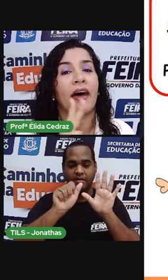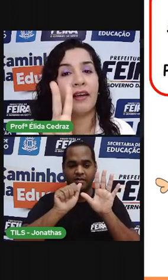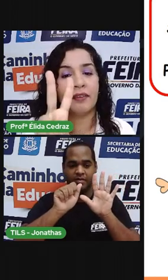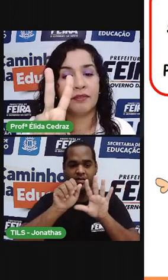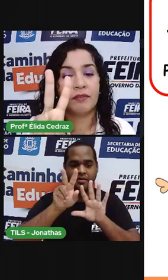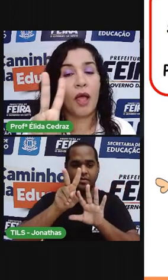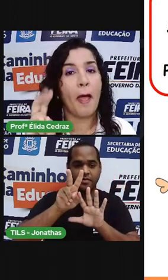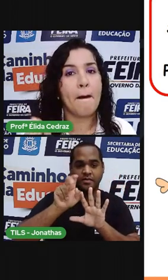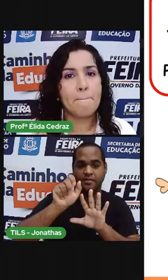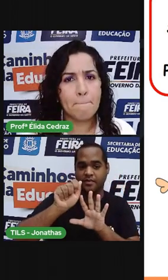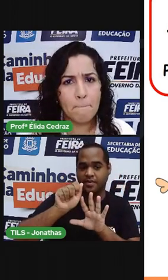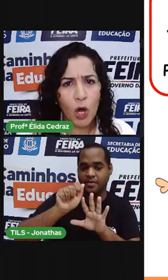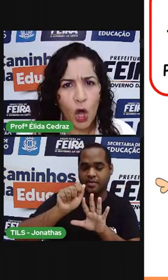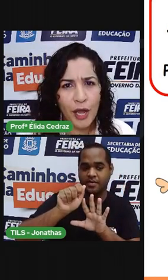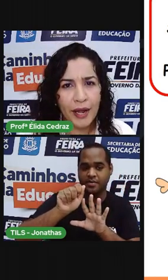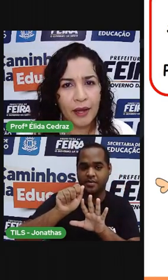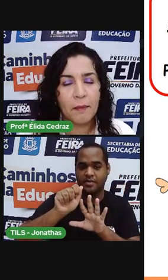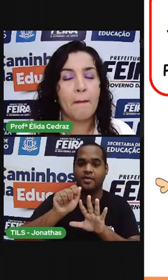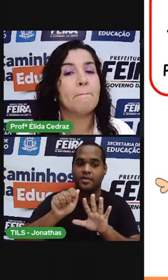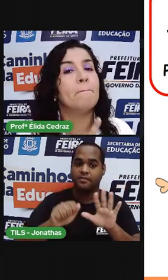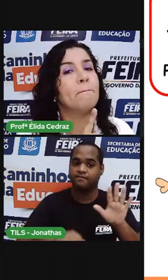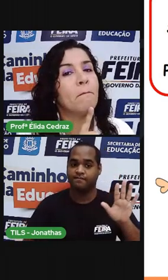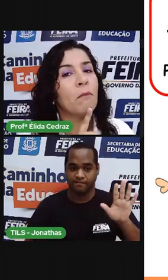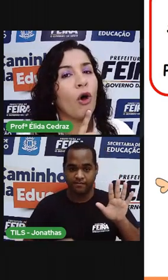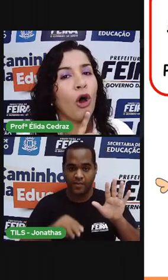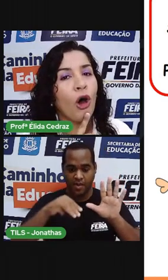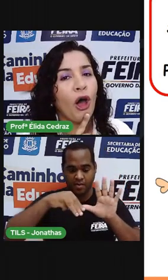Lá-va. Mora,